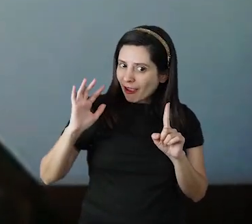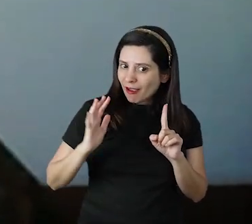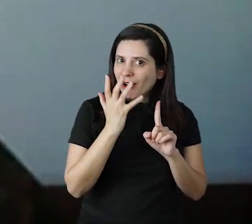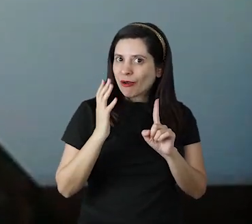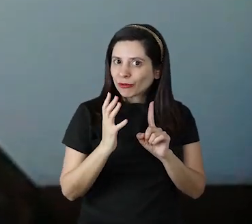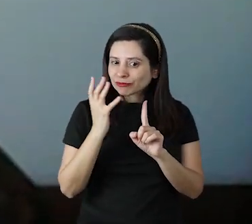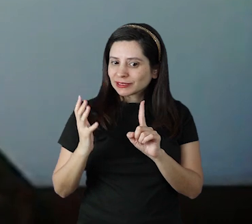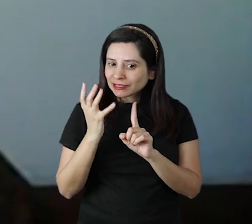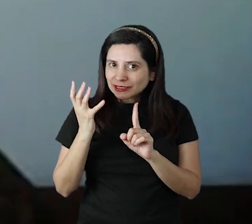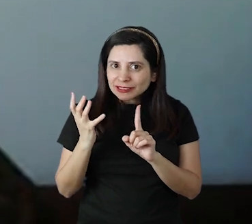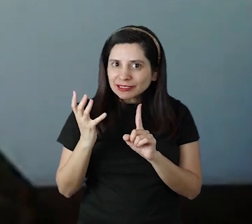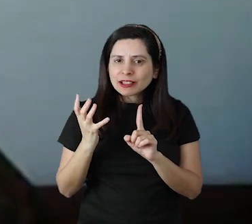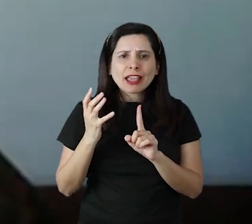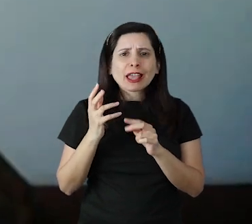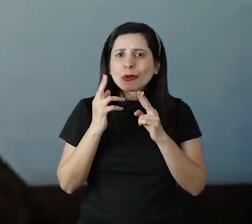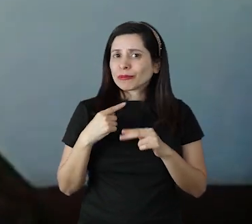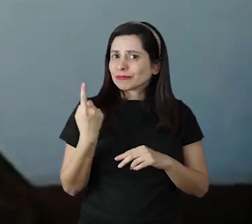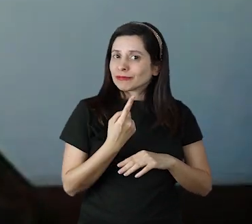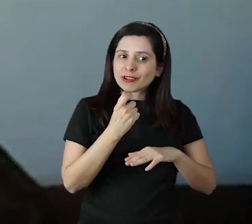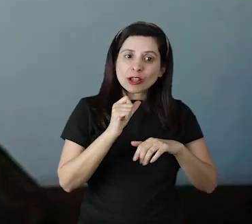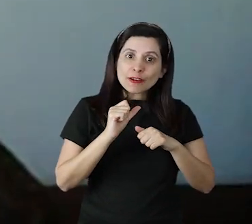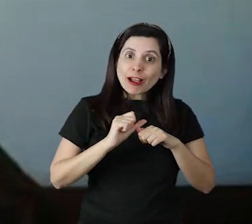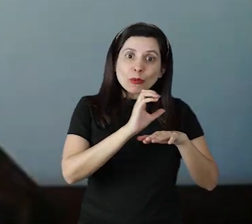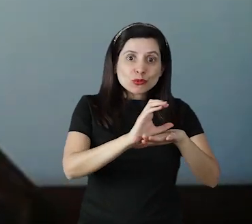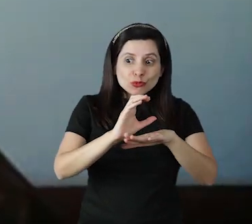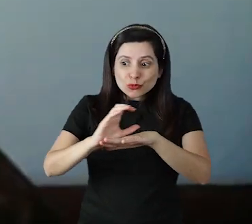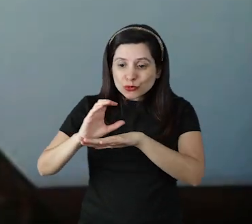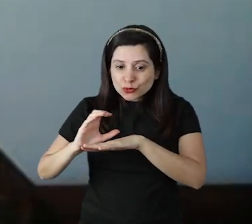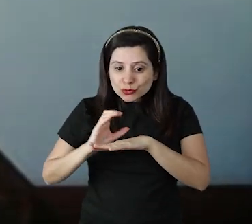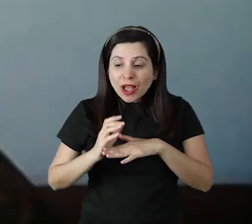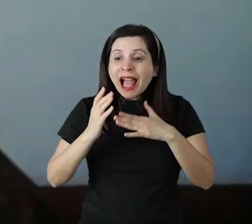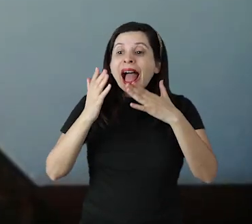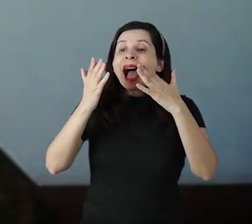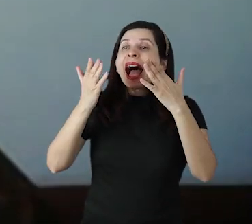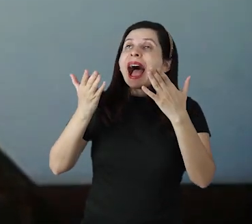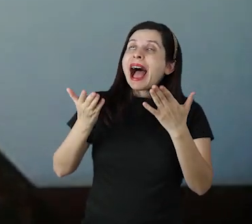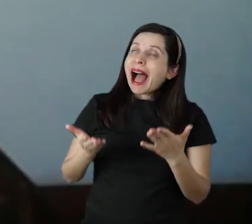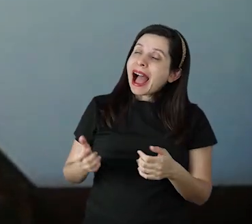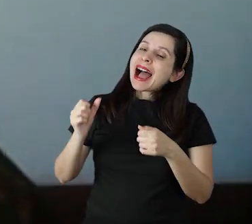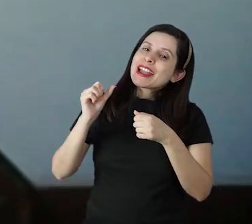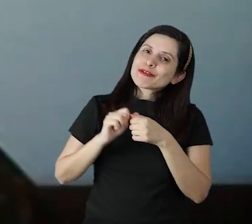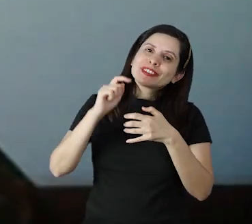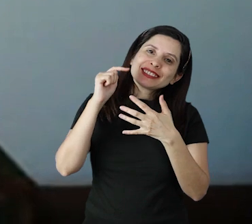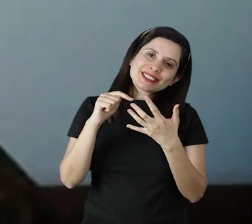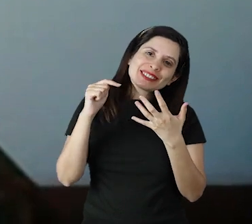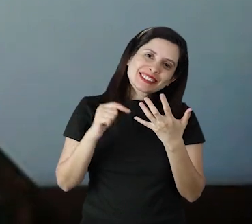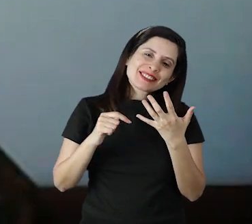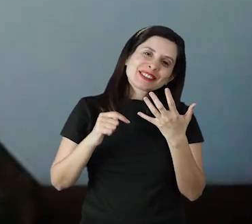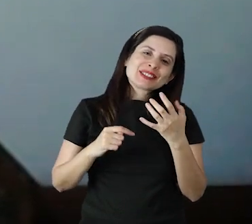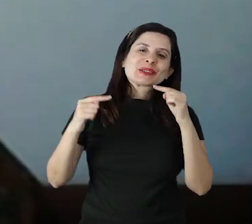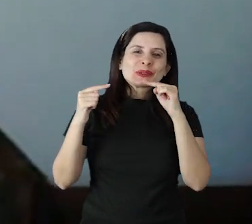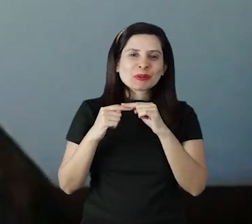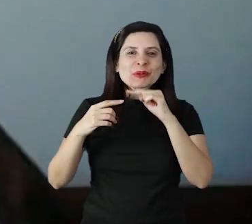com as nossas vidas, a gente vai fazendo curso, vai fazendo um monte de coisa, e daí depois você olha: "Ah, tá, eu fiz isso, para isso",